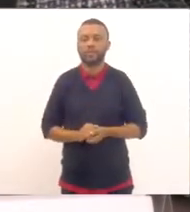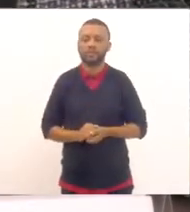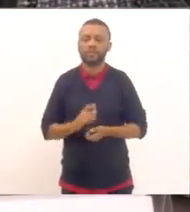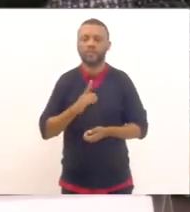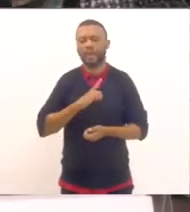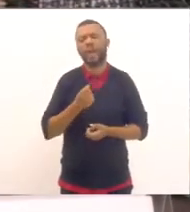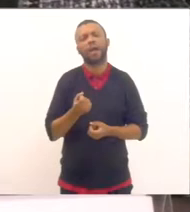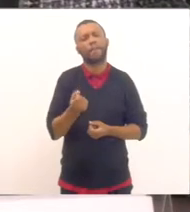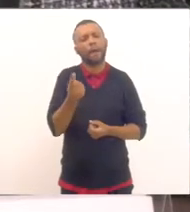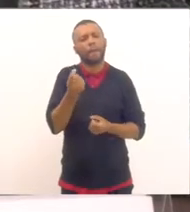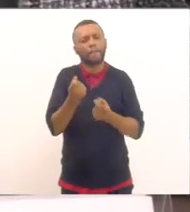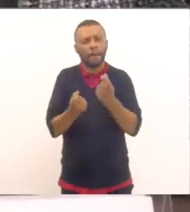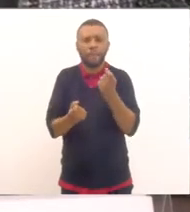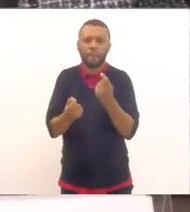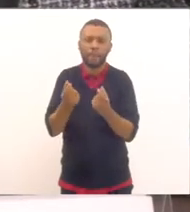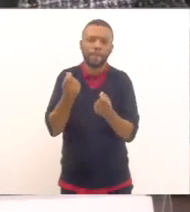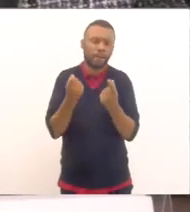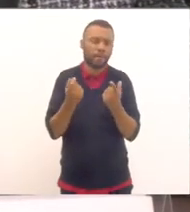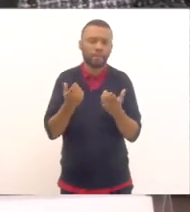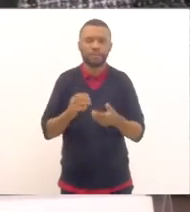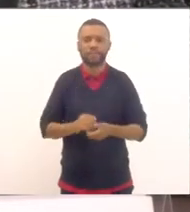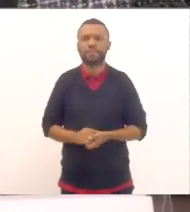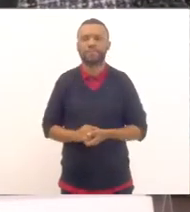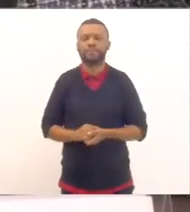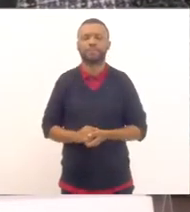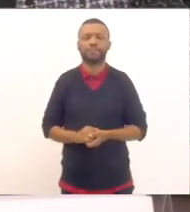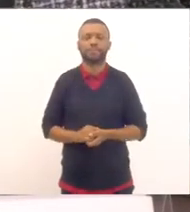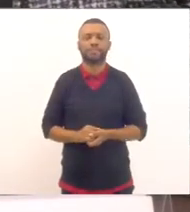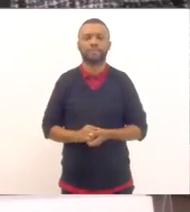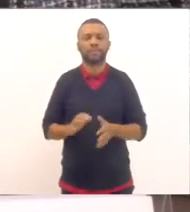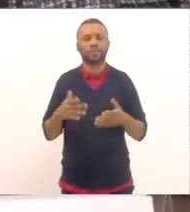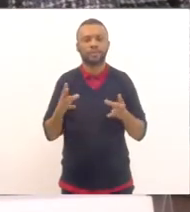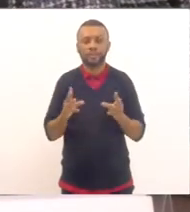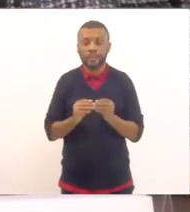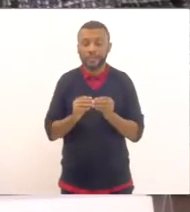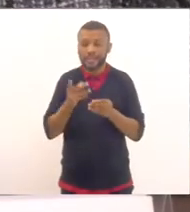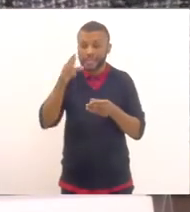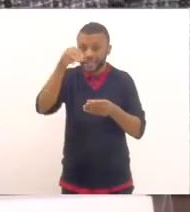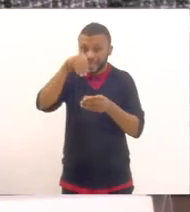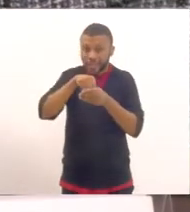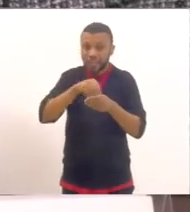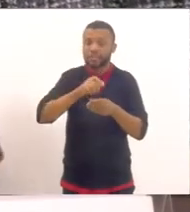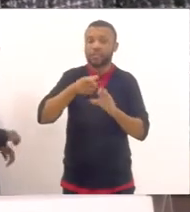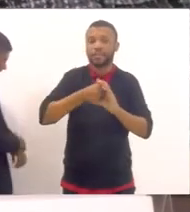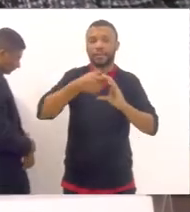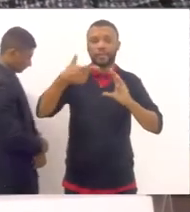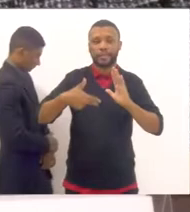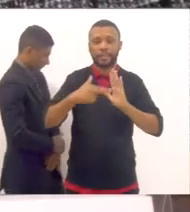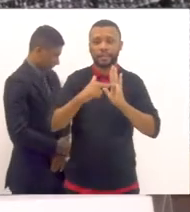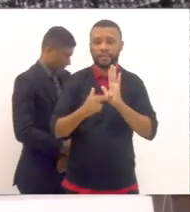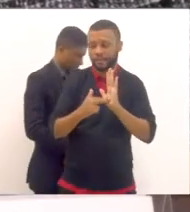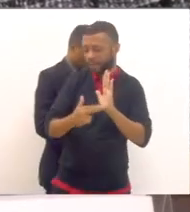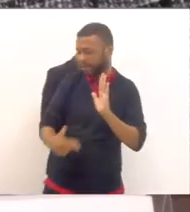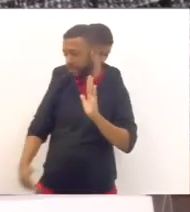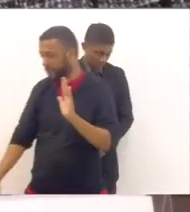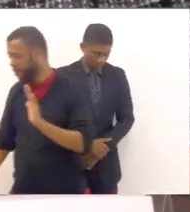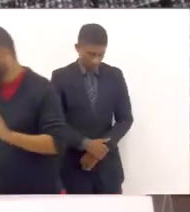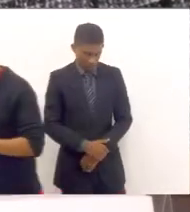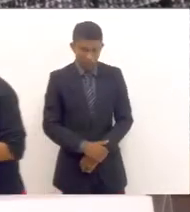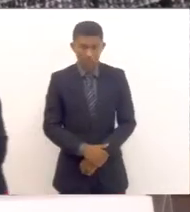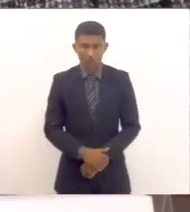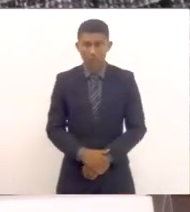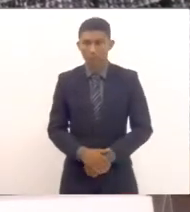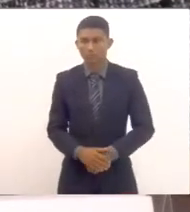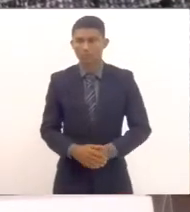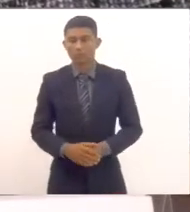exceções de praxe Então dentro desse desse critério e no